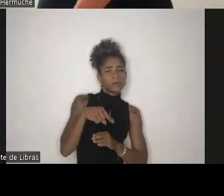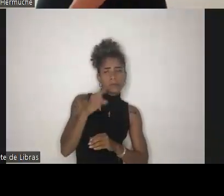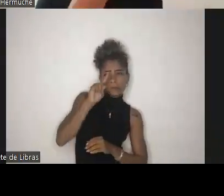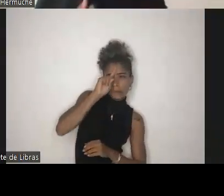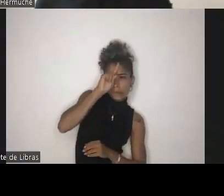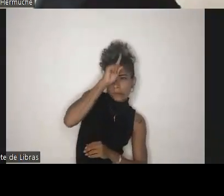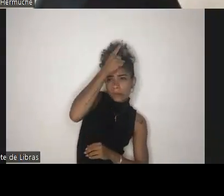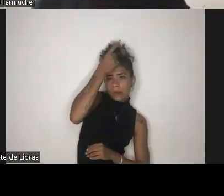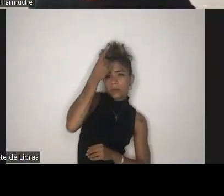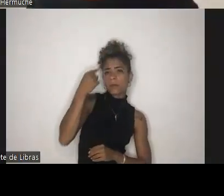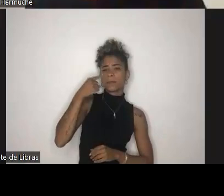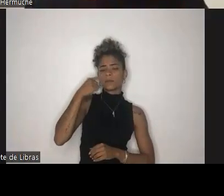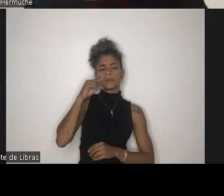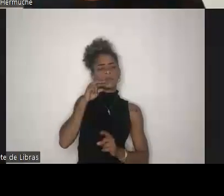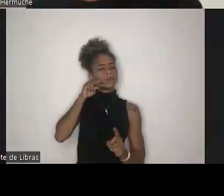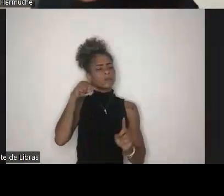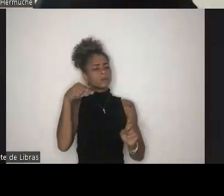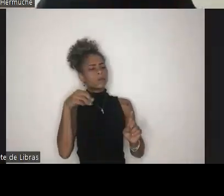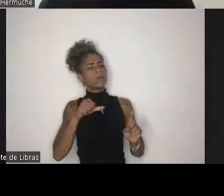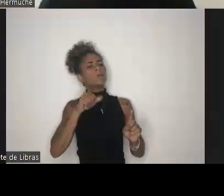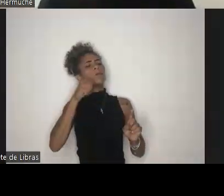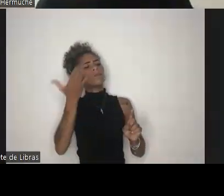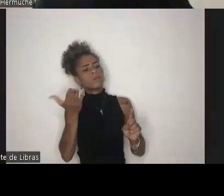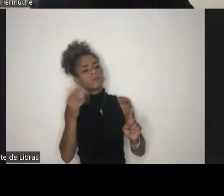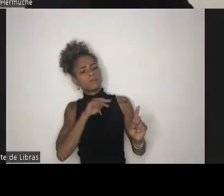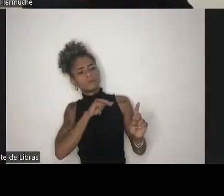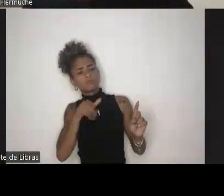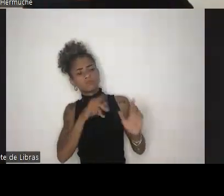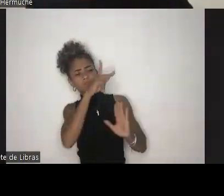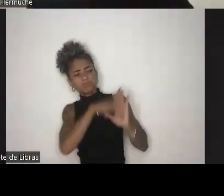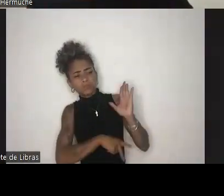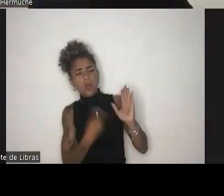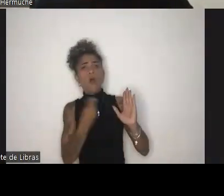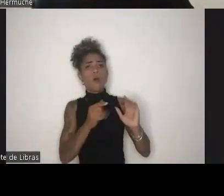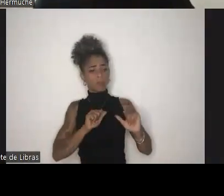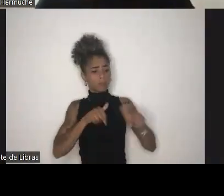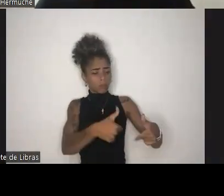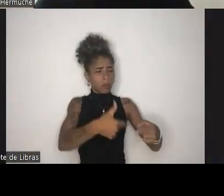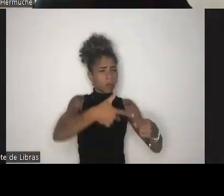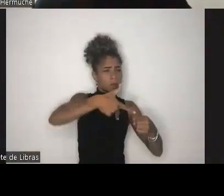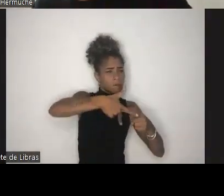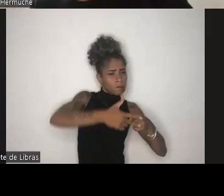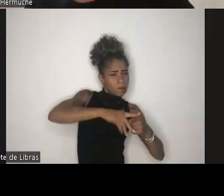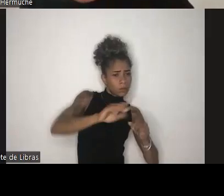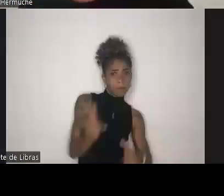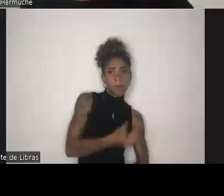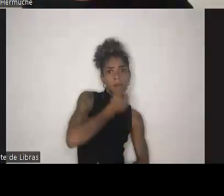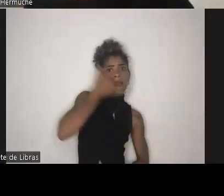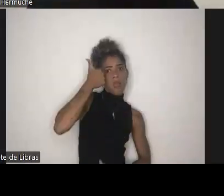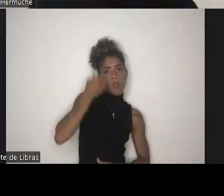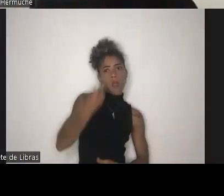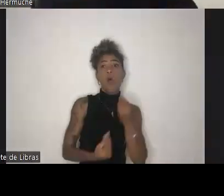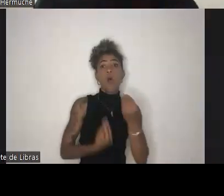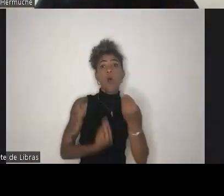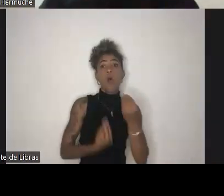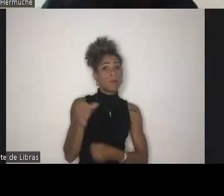partir de uma leitura de qual é o diferencial do projeto como que ele pode ser aperfeiçoado como que ele chega no estágio de